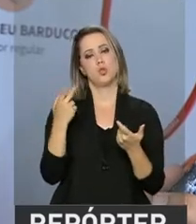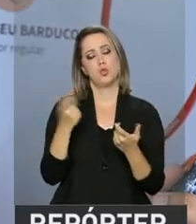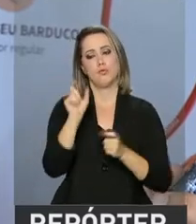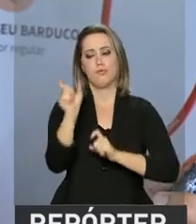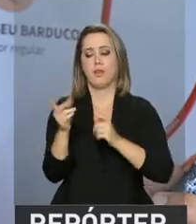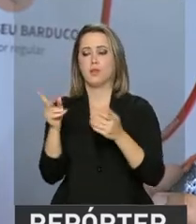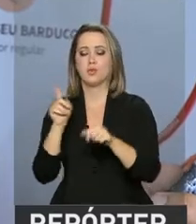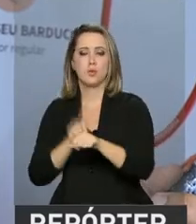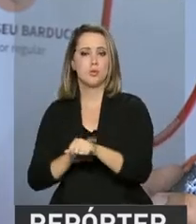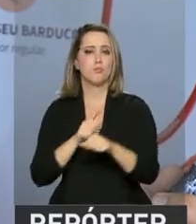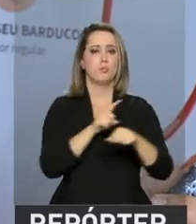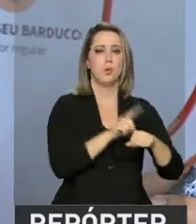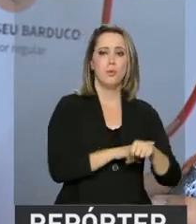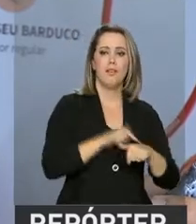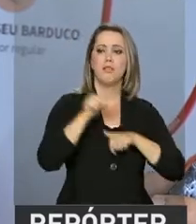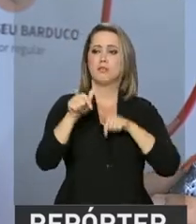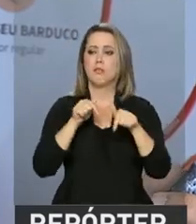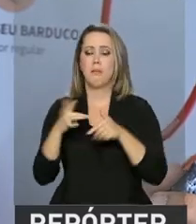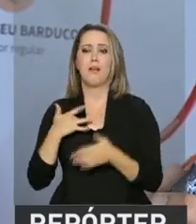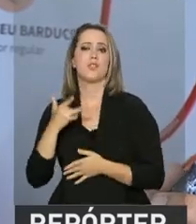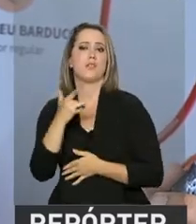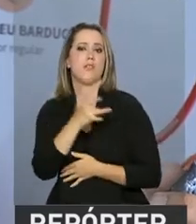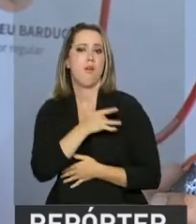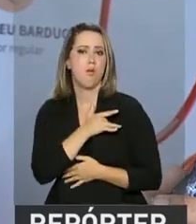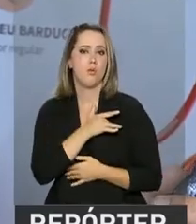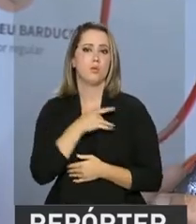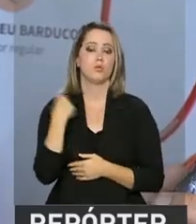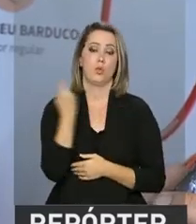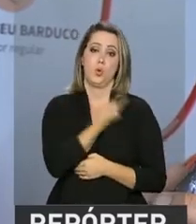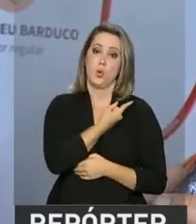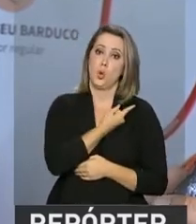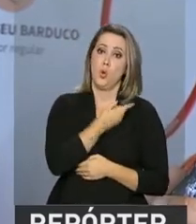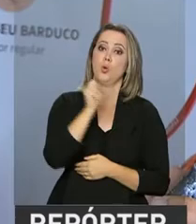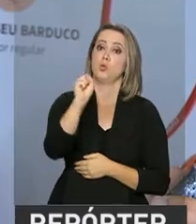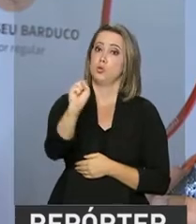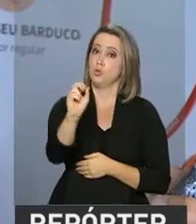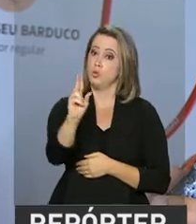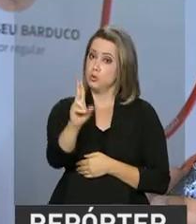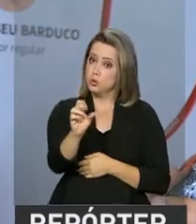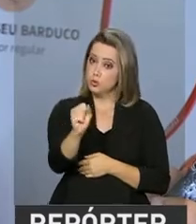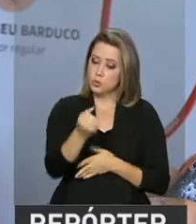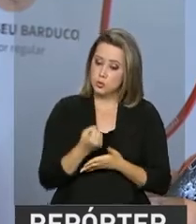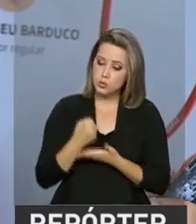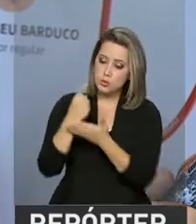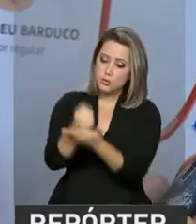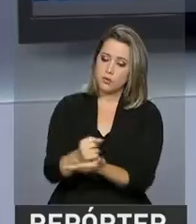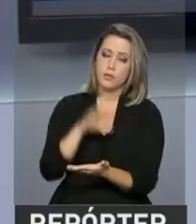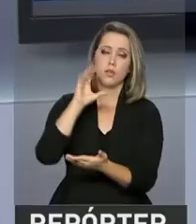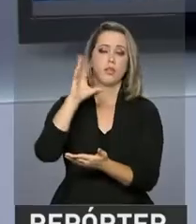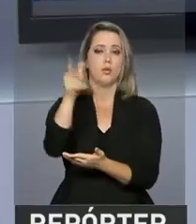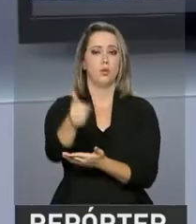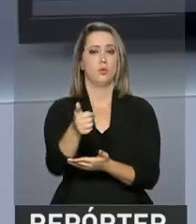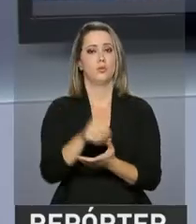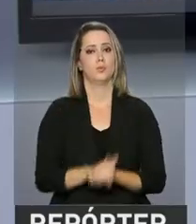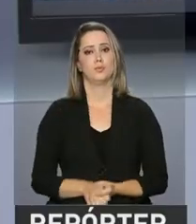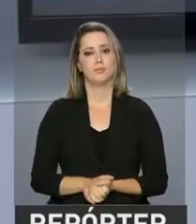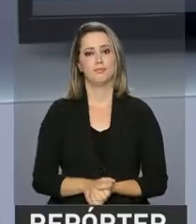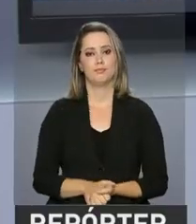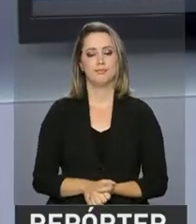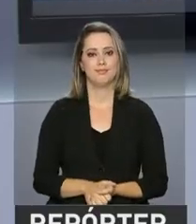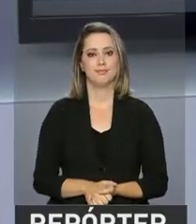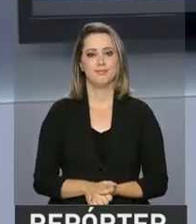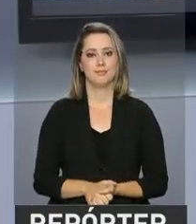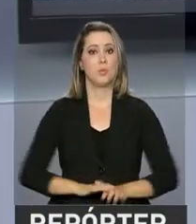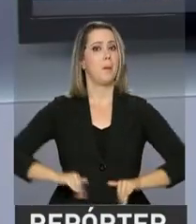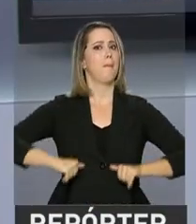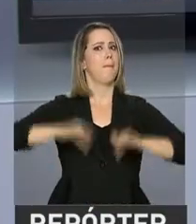em várias ações de saúde que o nosso sistema SUS propicia para todos os brasileiros. Maior